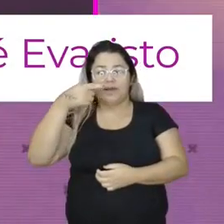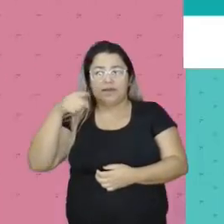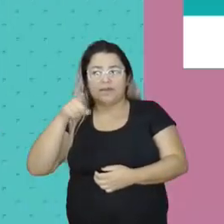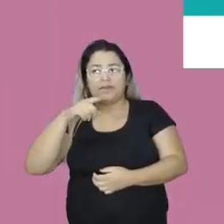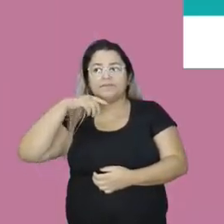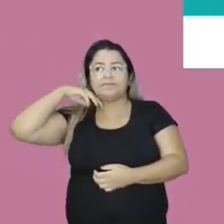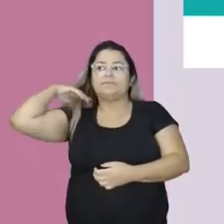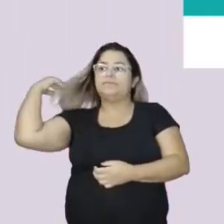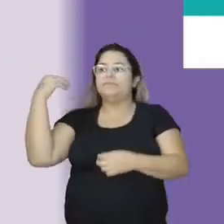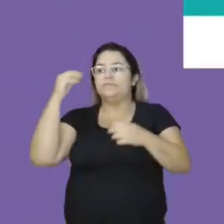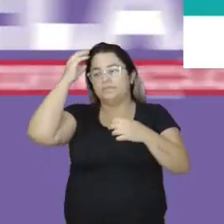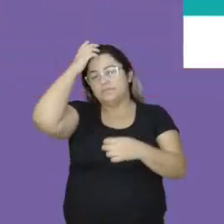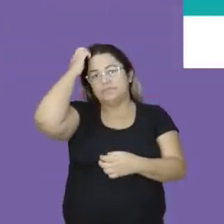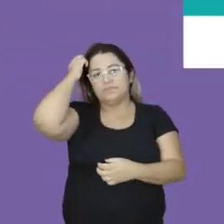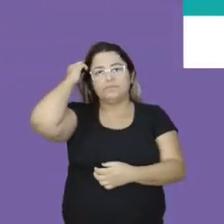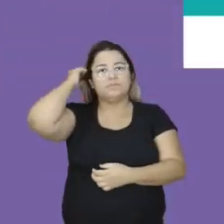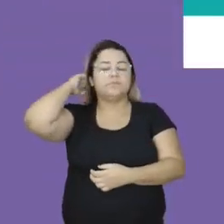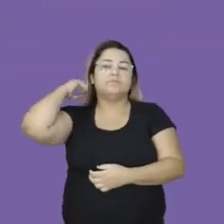Evaristo.